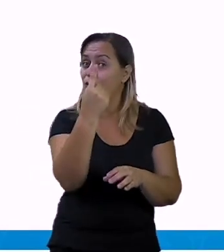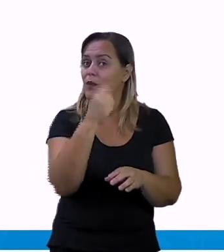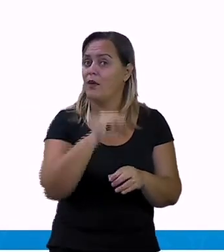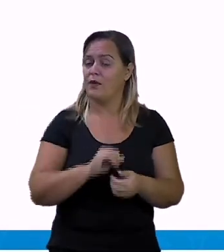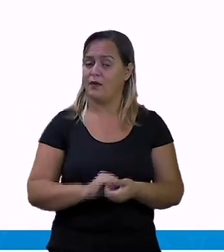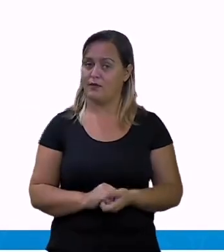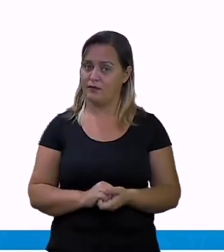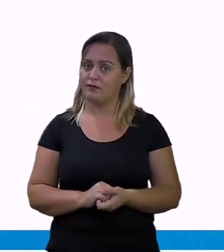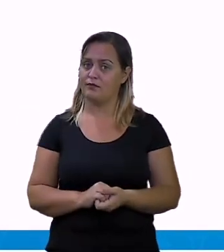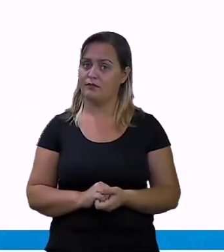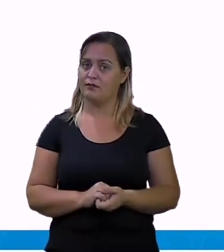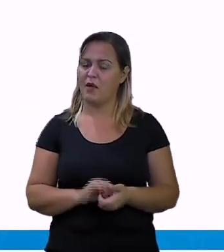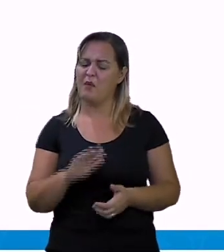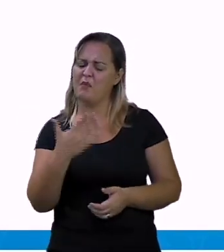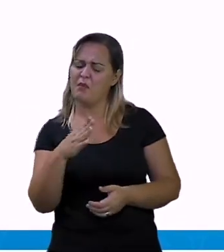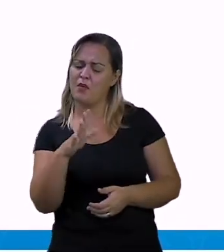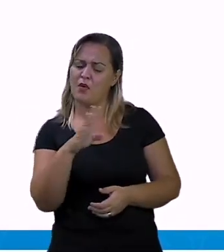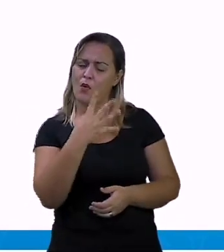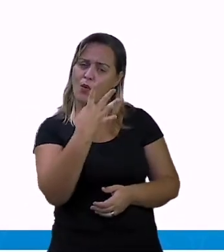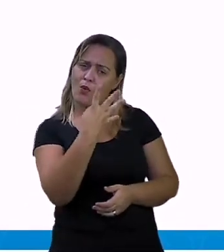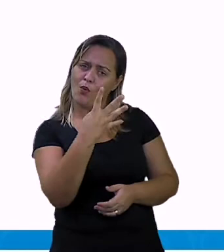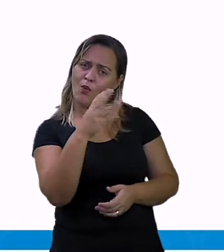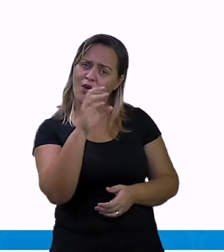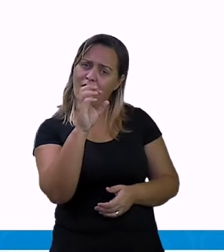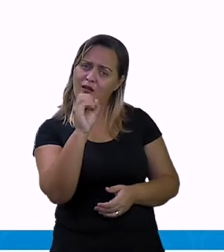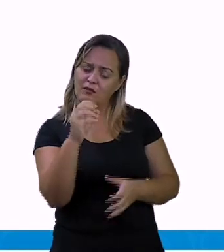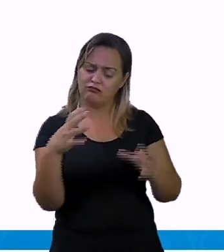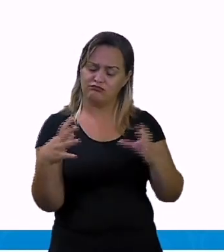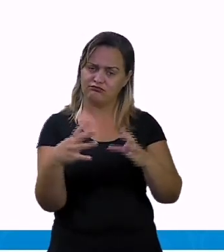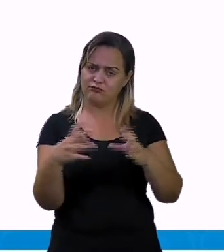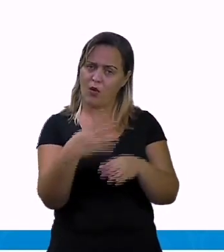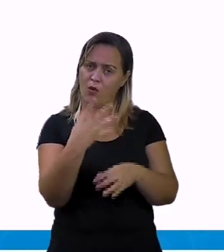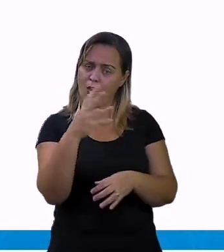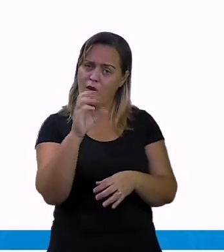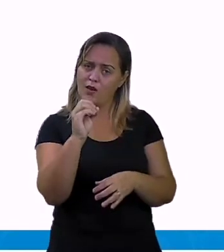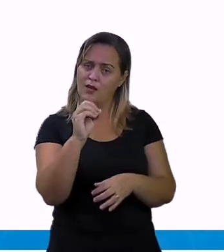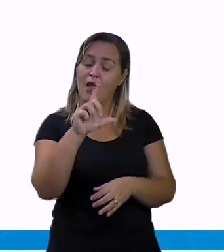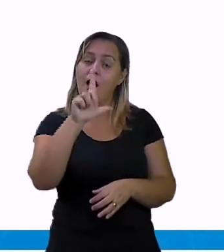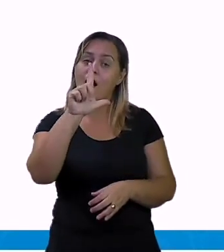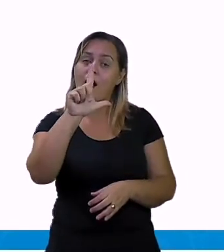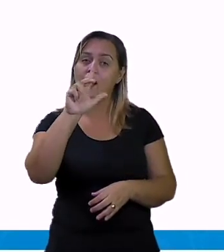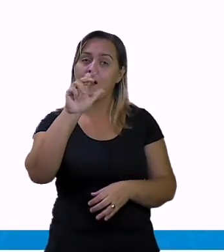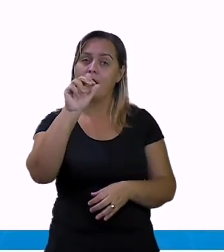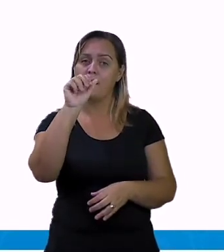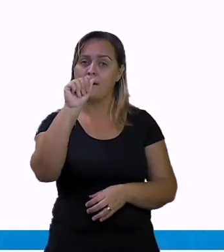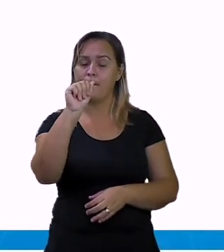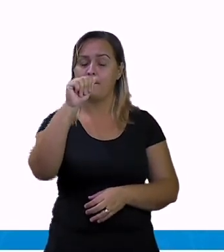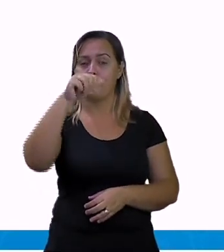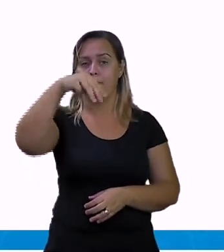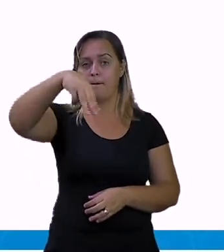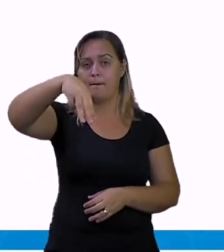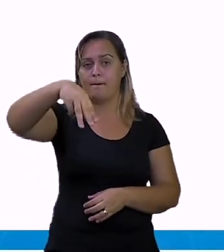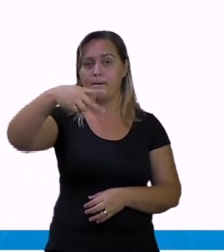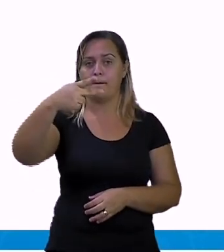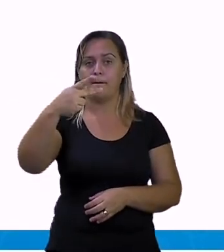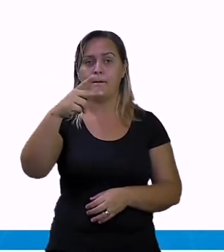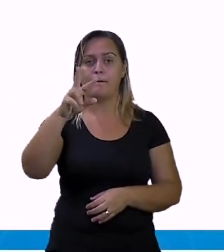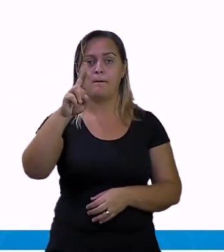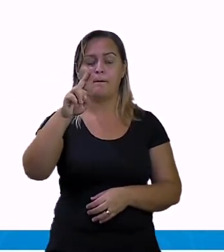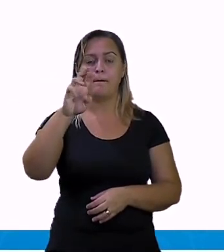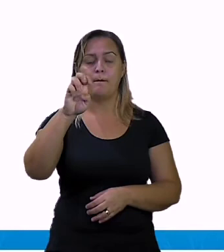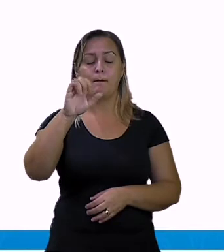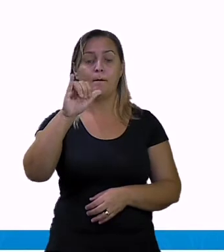ou menos 40 espécies de lampreias são conhecidas. E mais ou menos 50